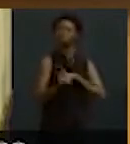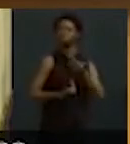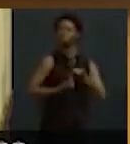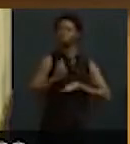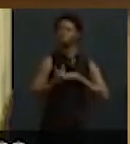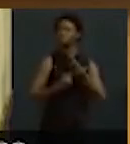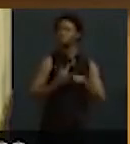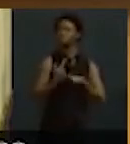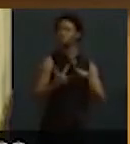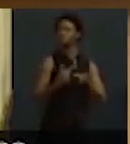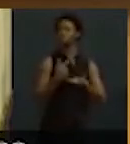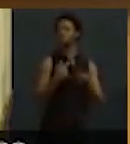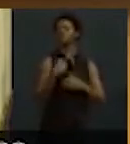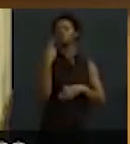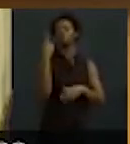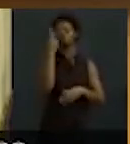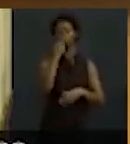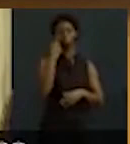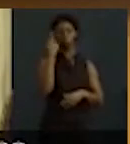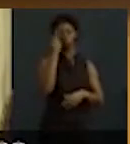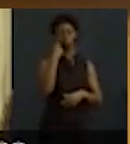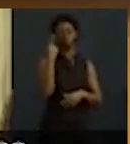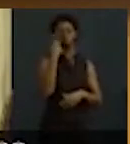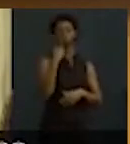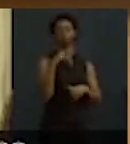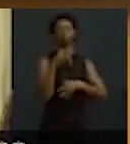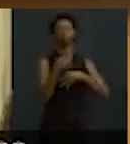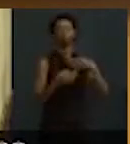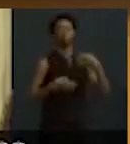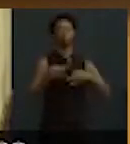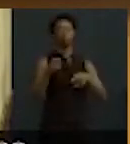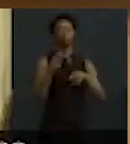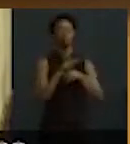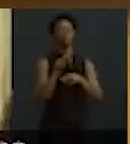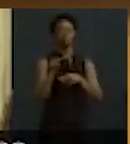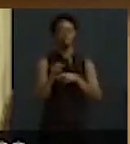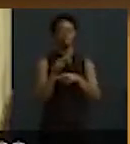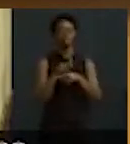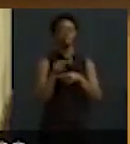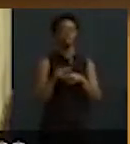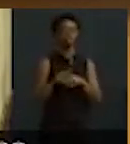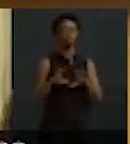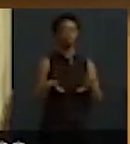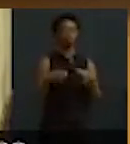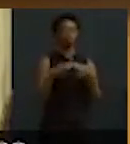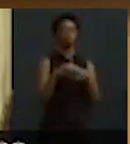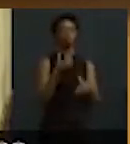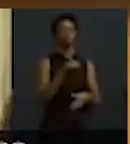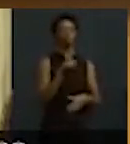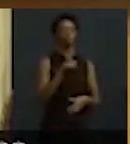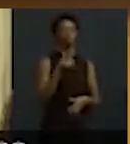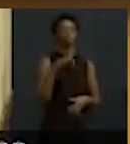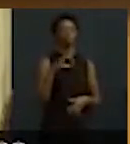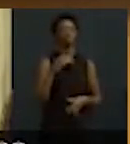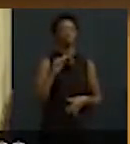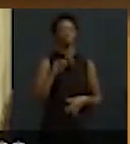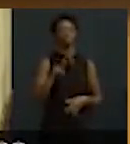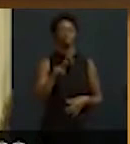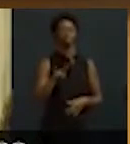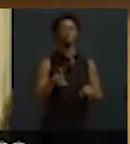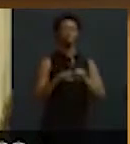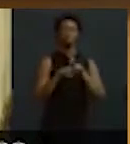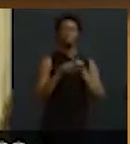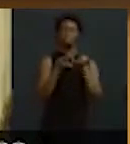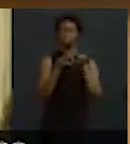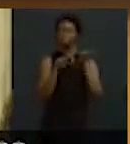de Justiça de Tutela Coletiva, o Sexto CAU, e subcoordenador da movimentação